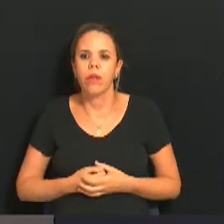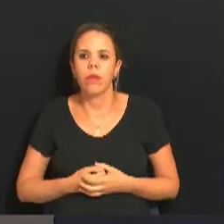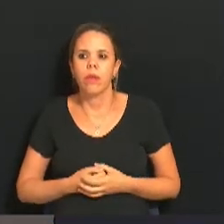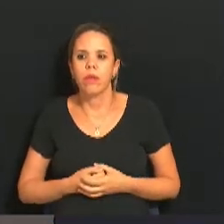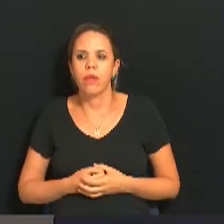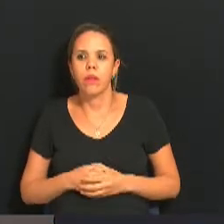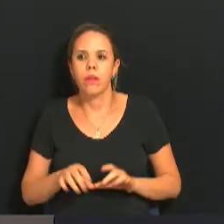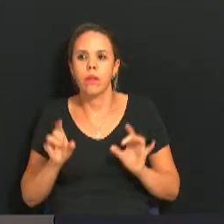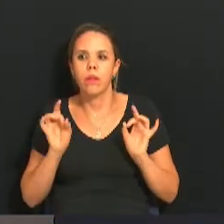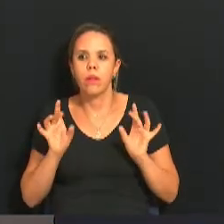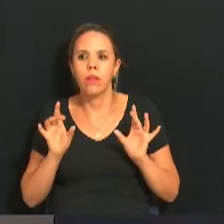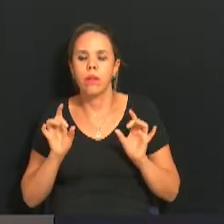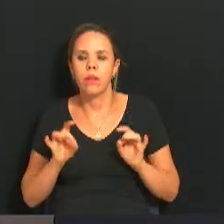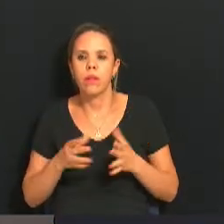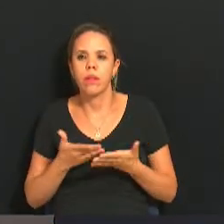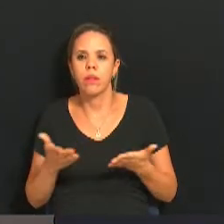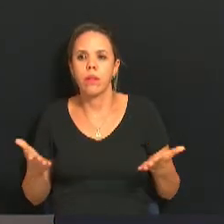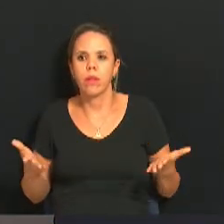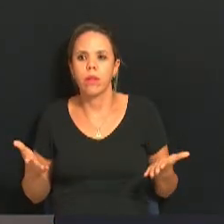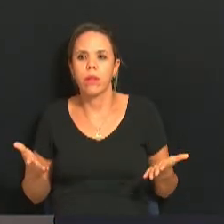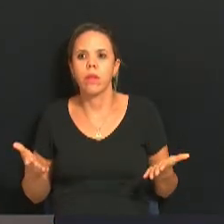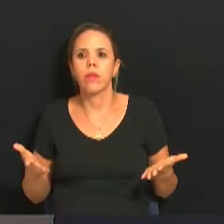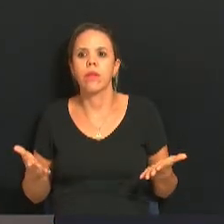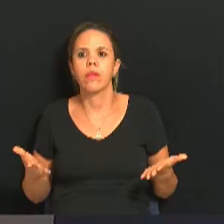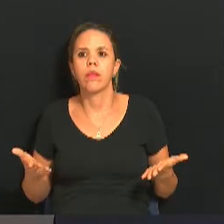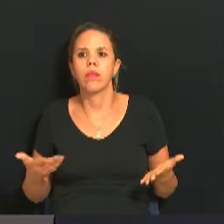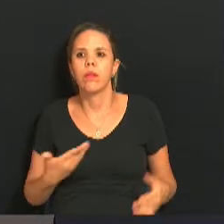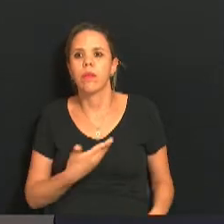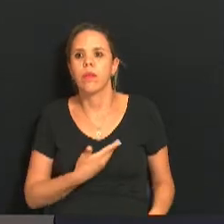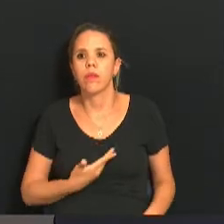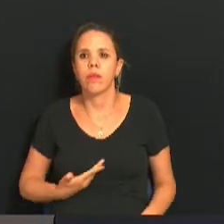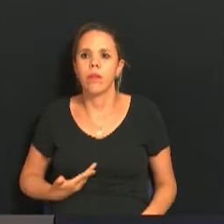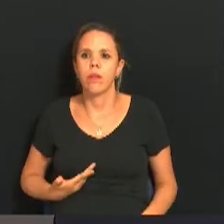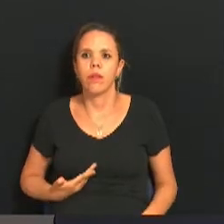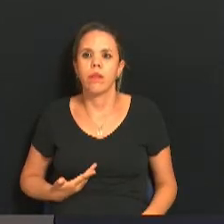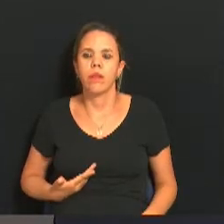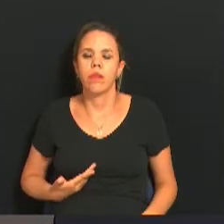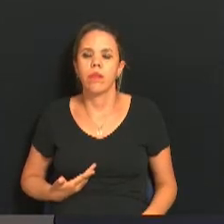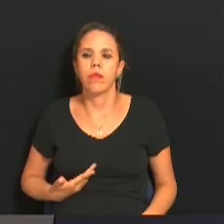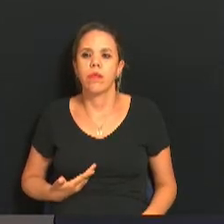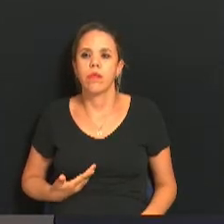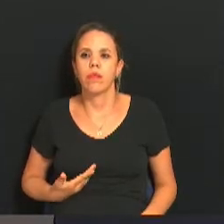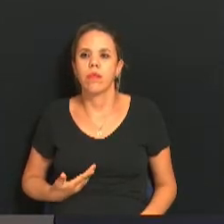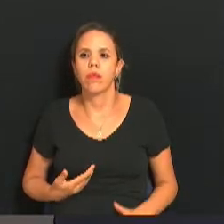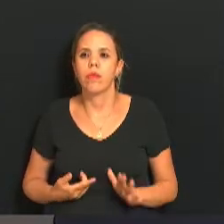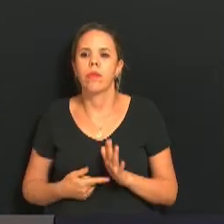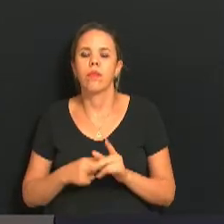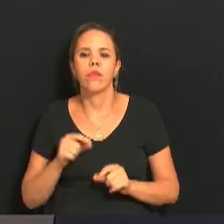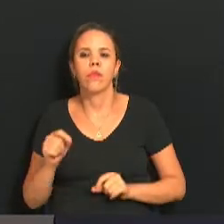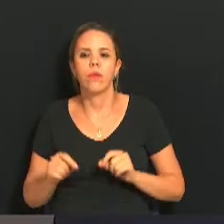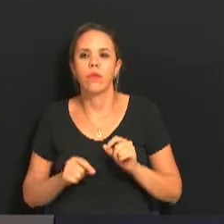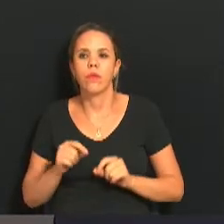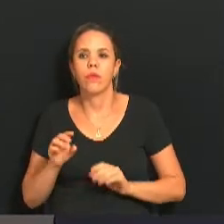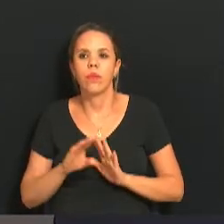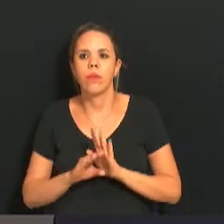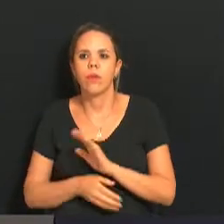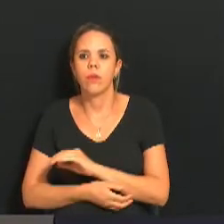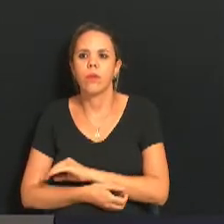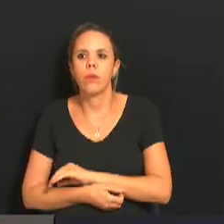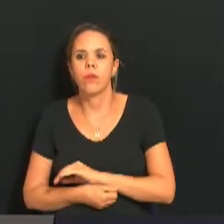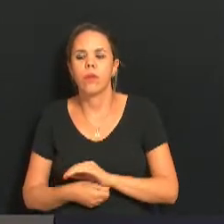especial aos senhores e do executivo Olha que apresentasse para nós queria que programa e o